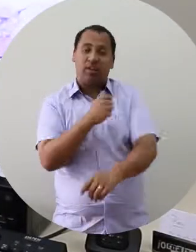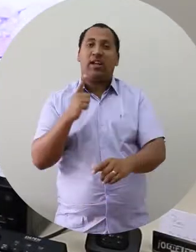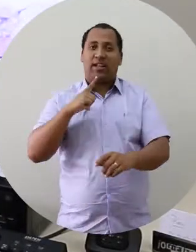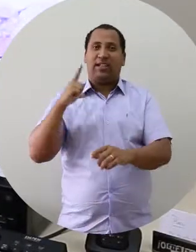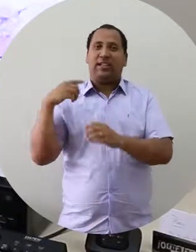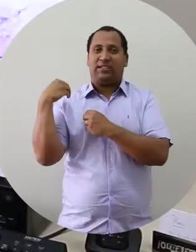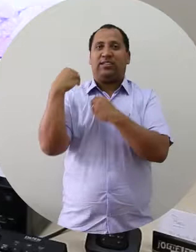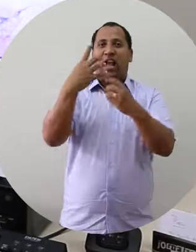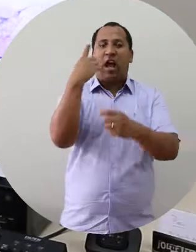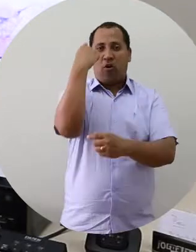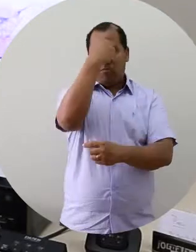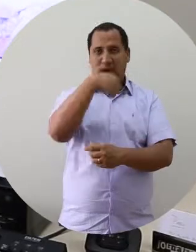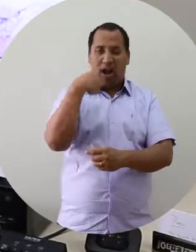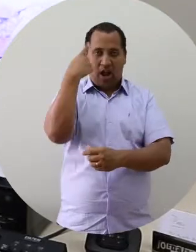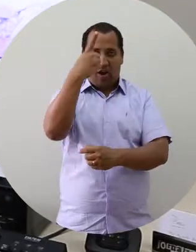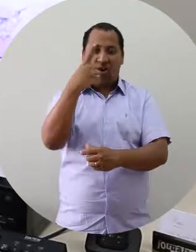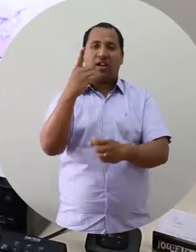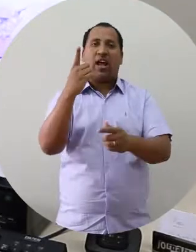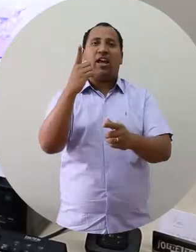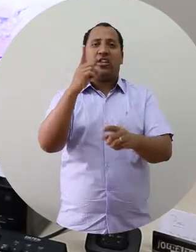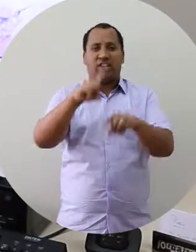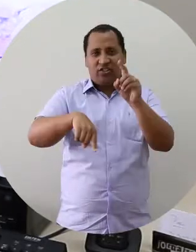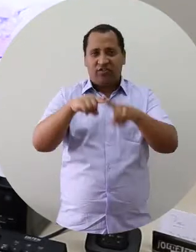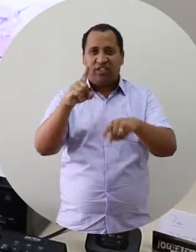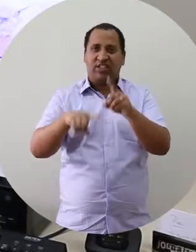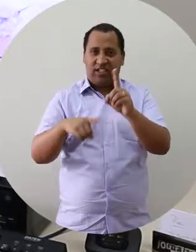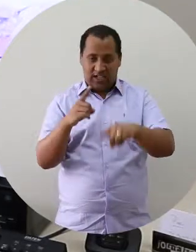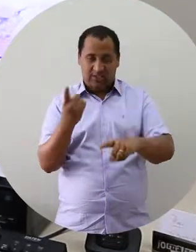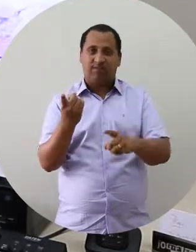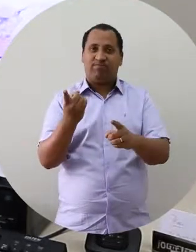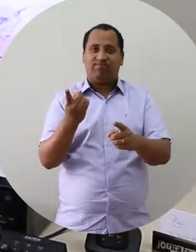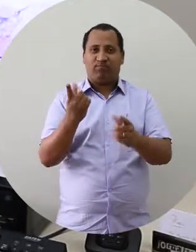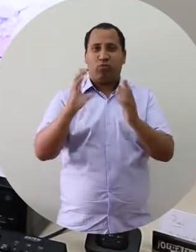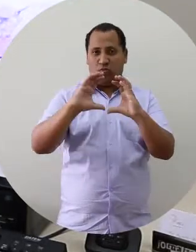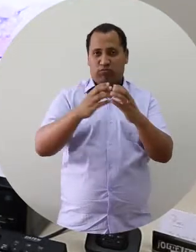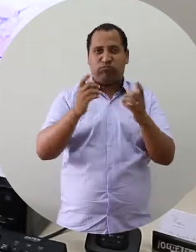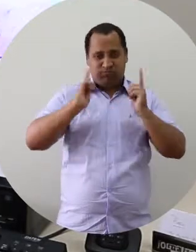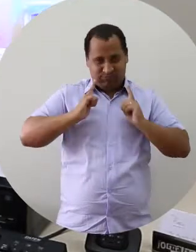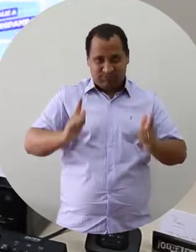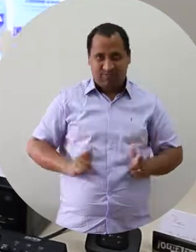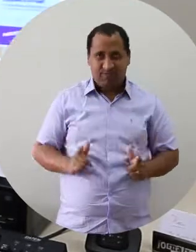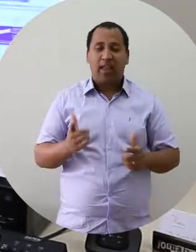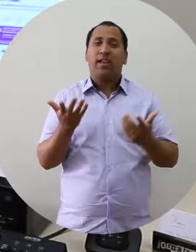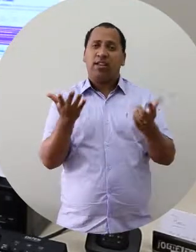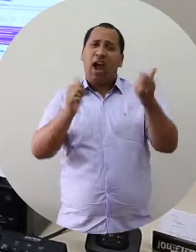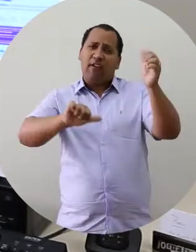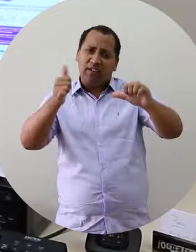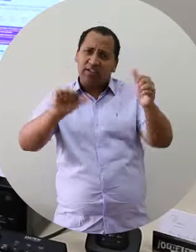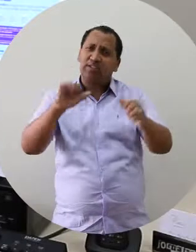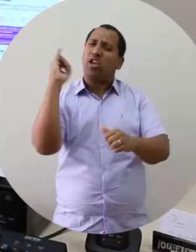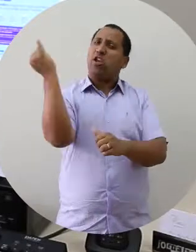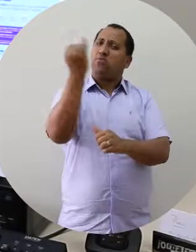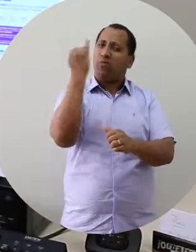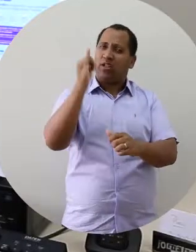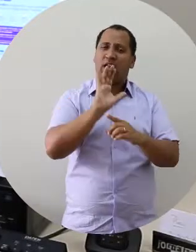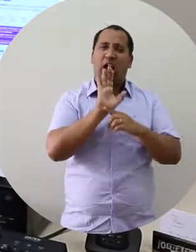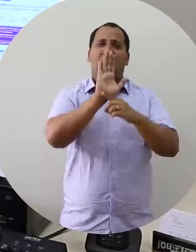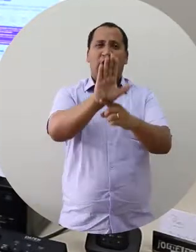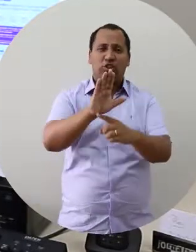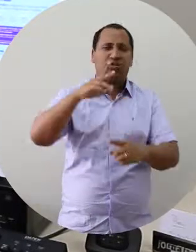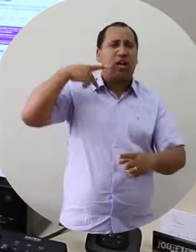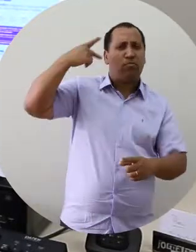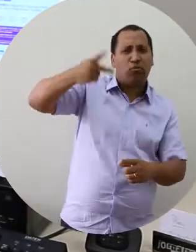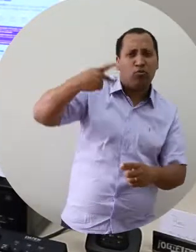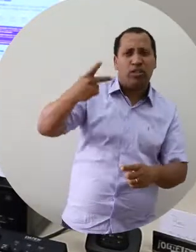atividade complementar de graduação no grupo gestão. A avaliação institucional é considerada um importante instrumento para embasar as ações e políticas